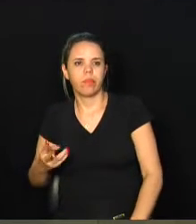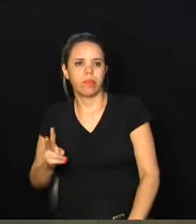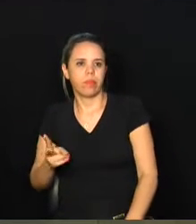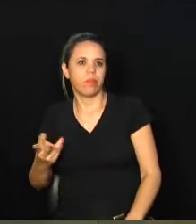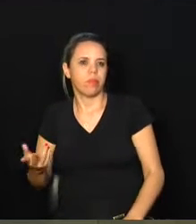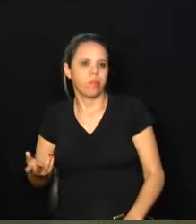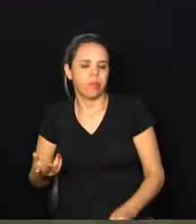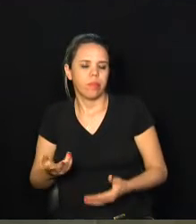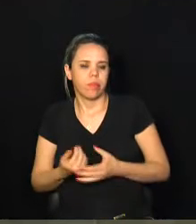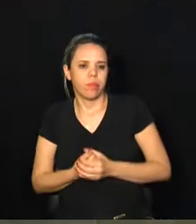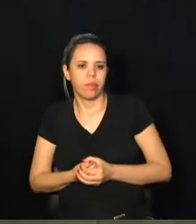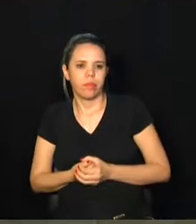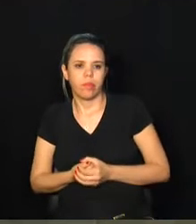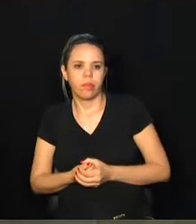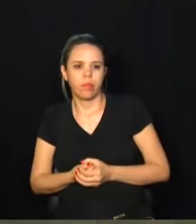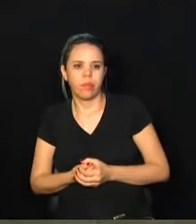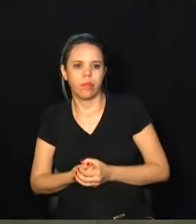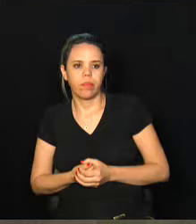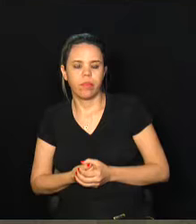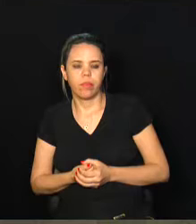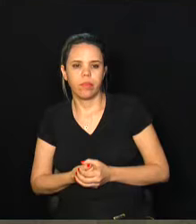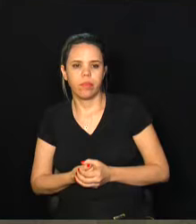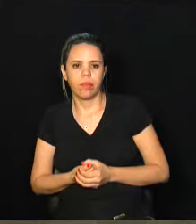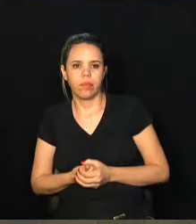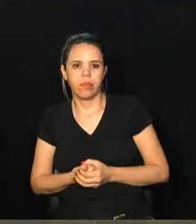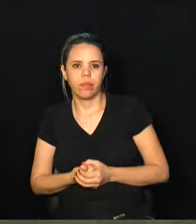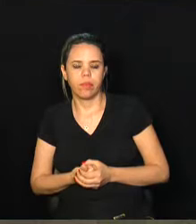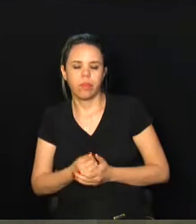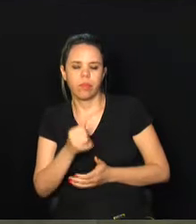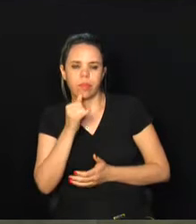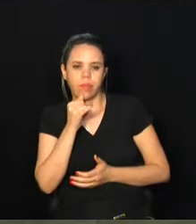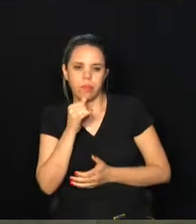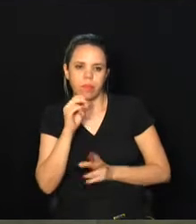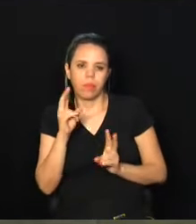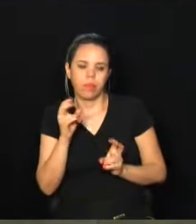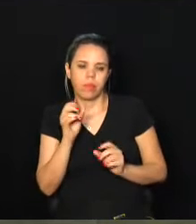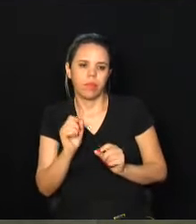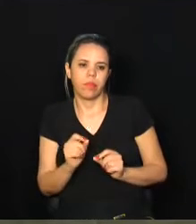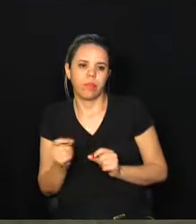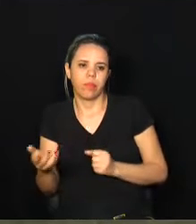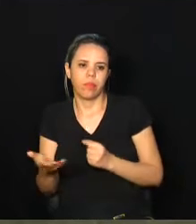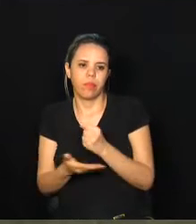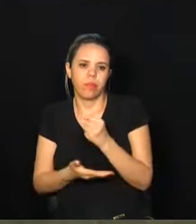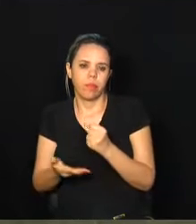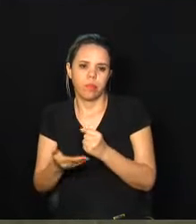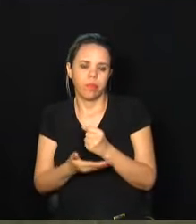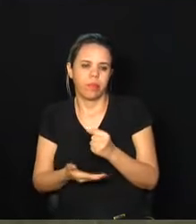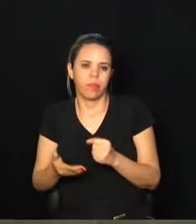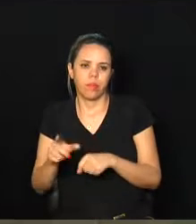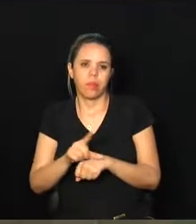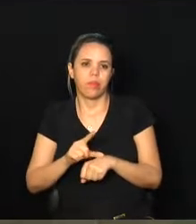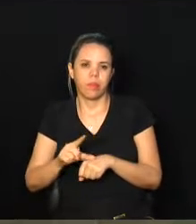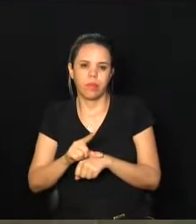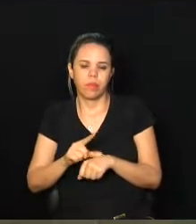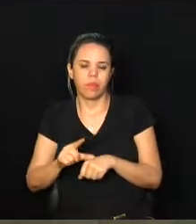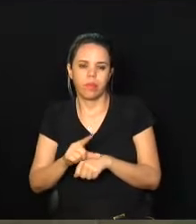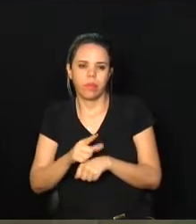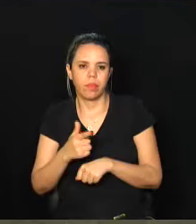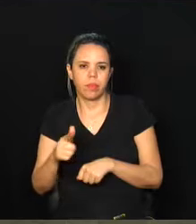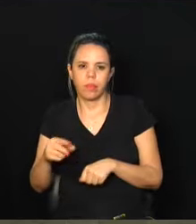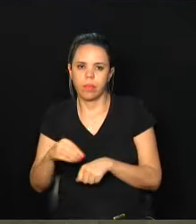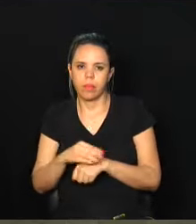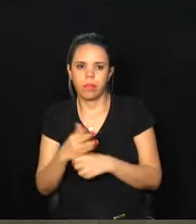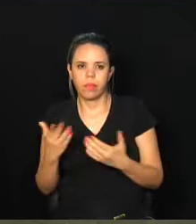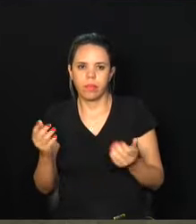assim. E questões assim muito básicas que a legislação não traz,